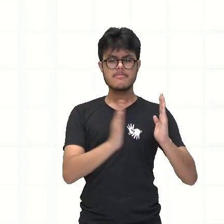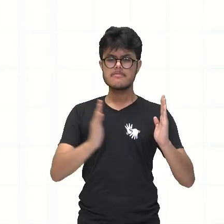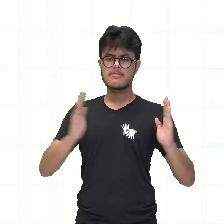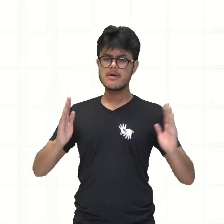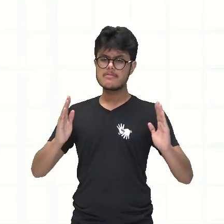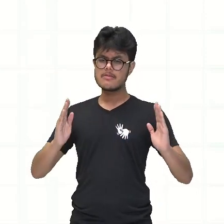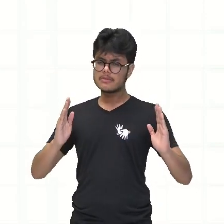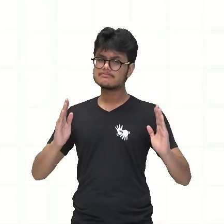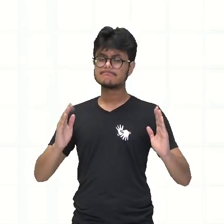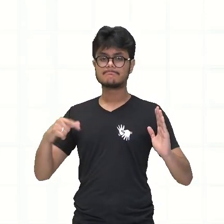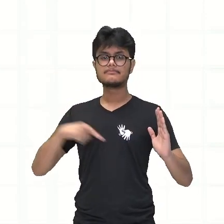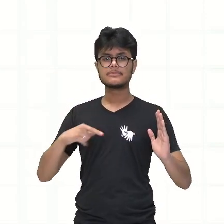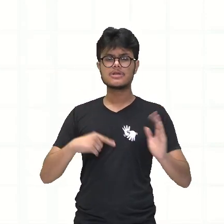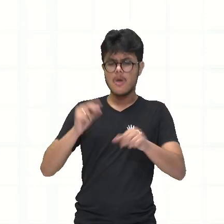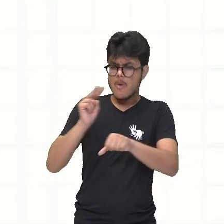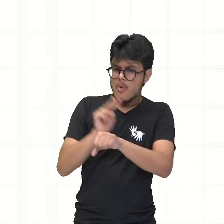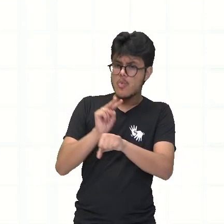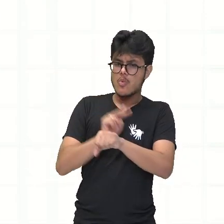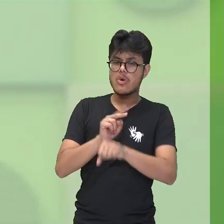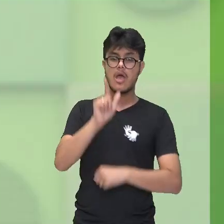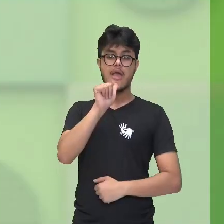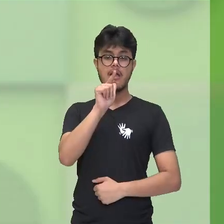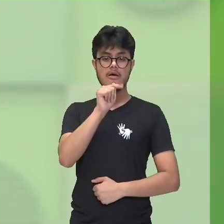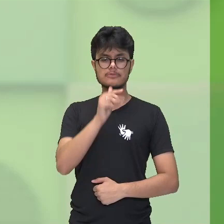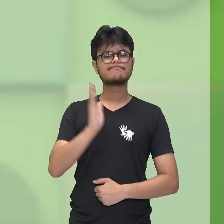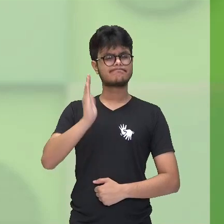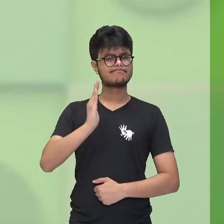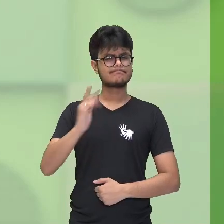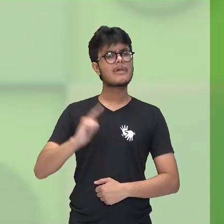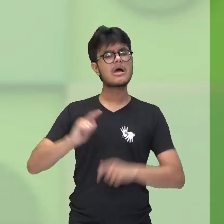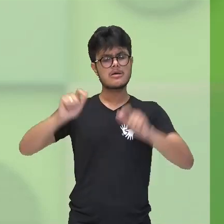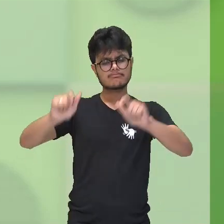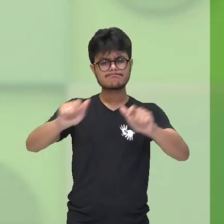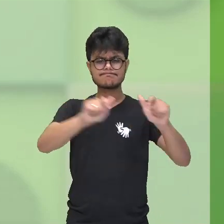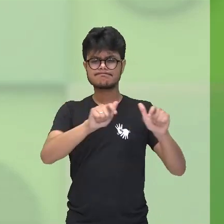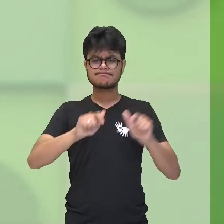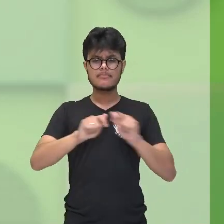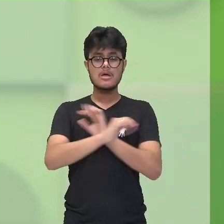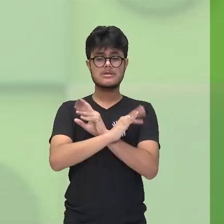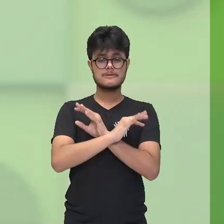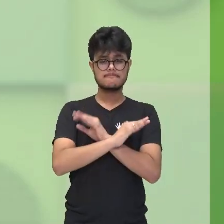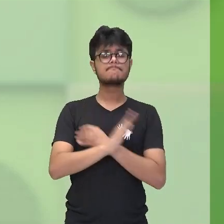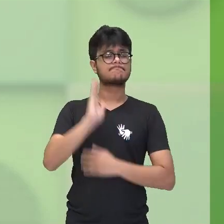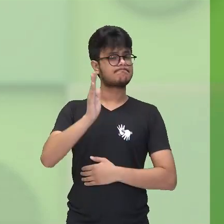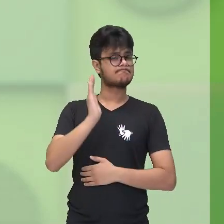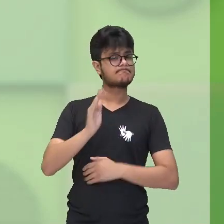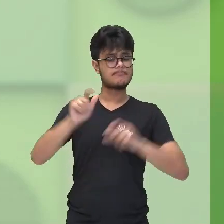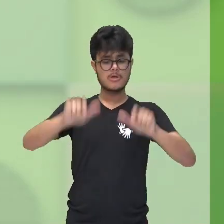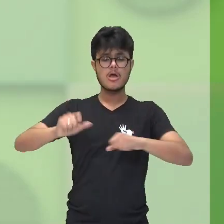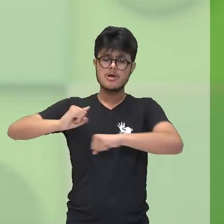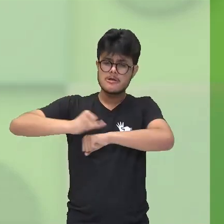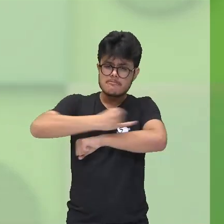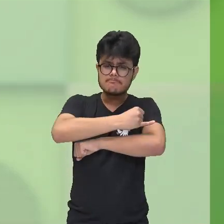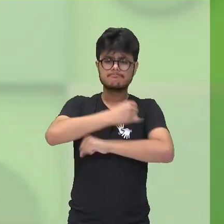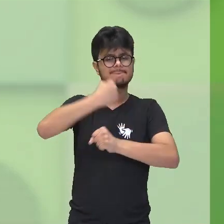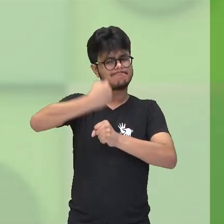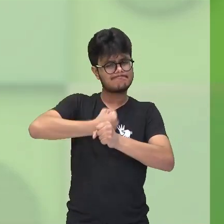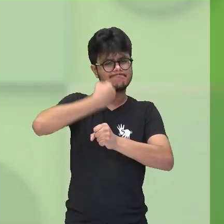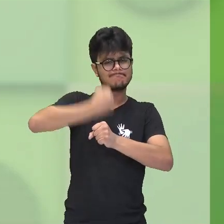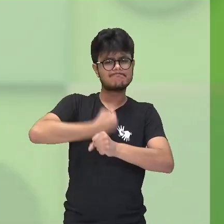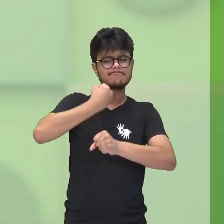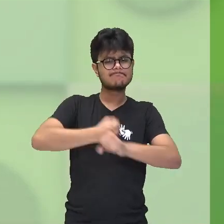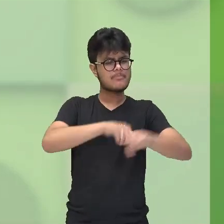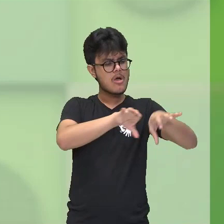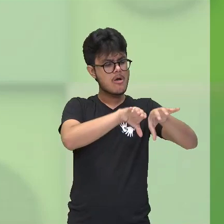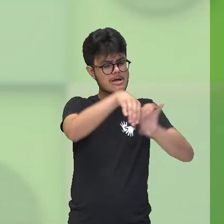elas já estão sendo instaladas aí em várias cidades que não possuem, né, estações de tratamento de esgoto para